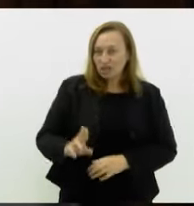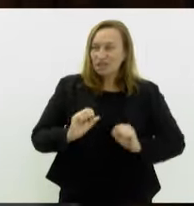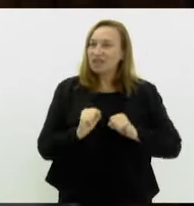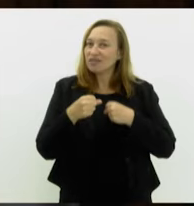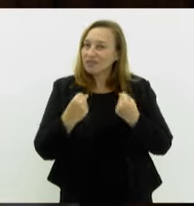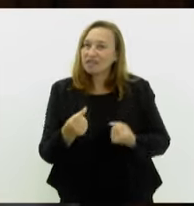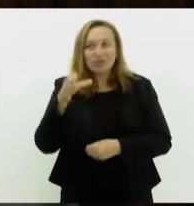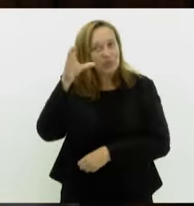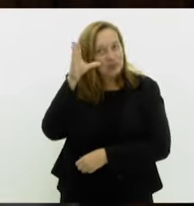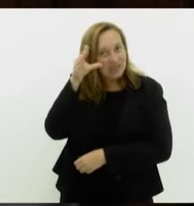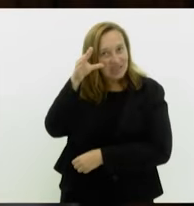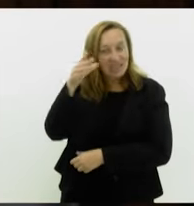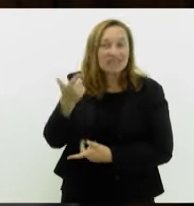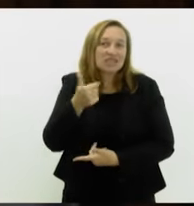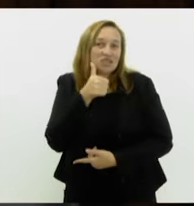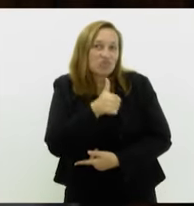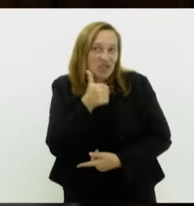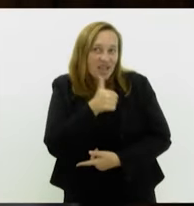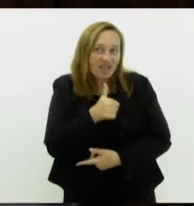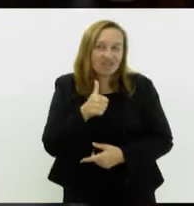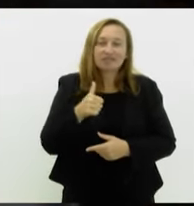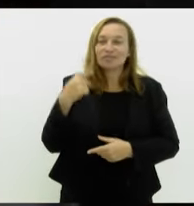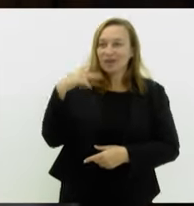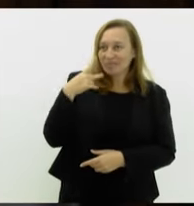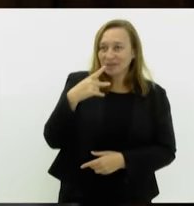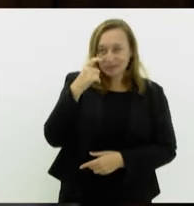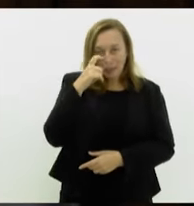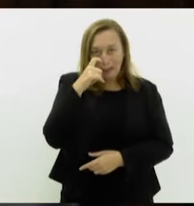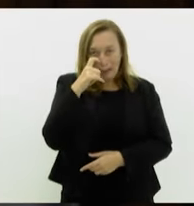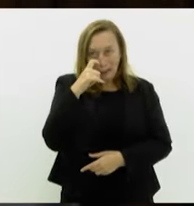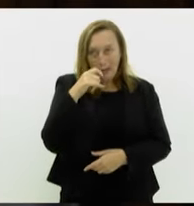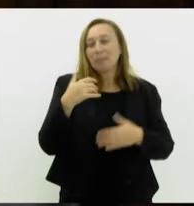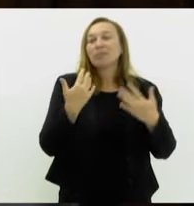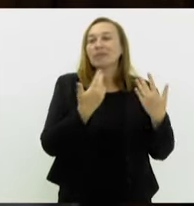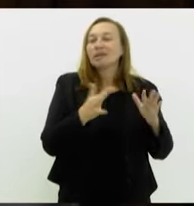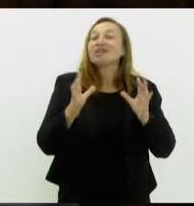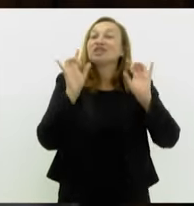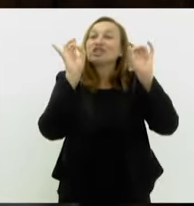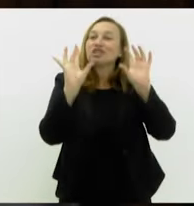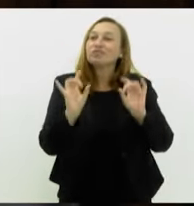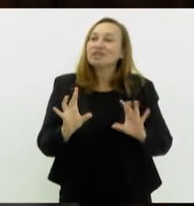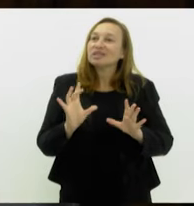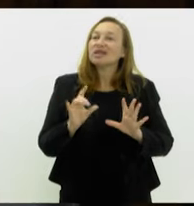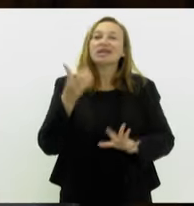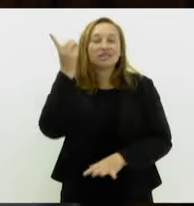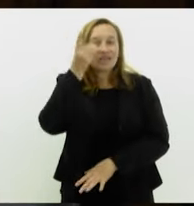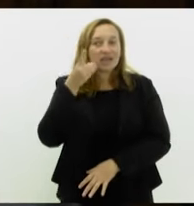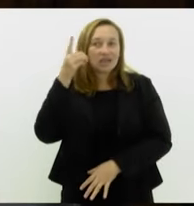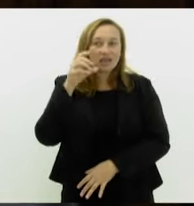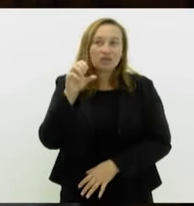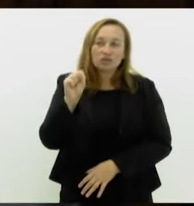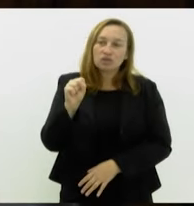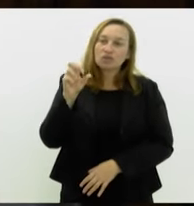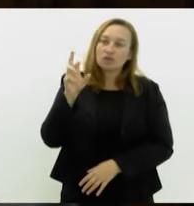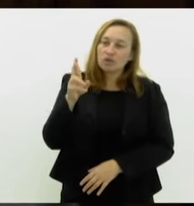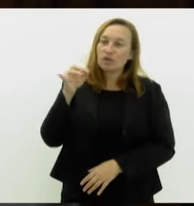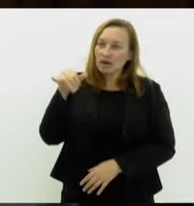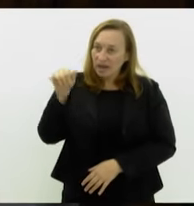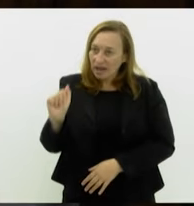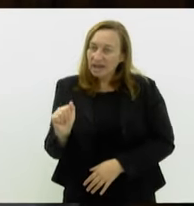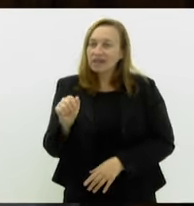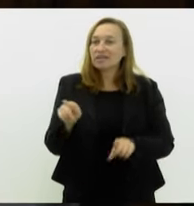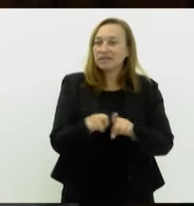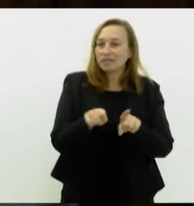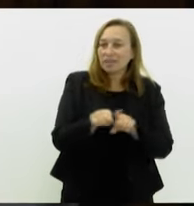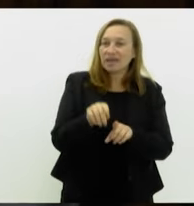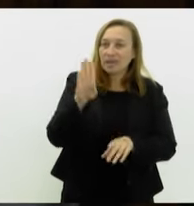dos interesses das Mulheres nesse Parlamento quero saudar de uma maneira muito especial a deputada Soraia deputada Benedita da